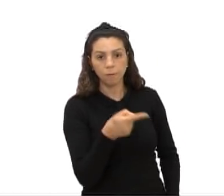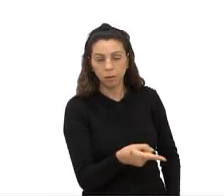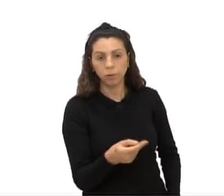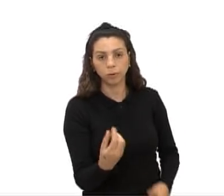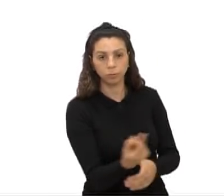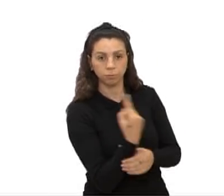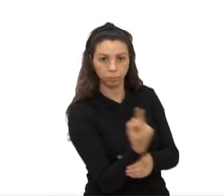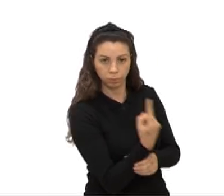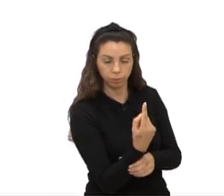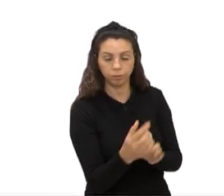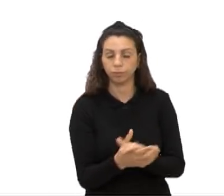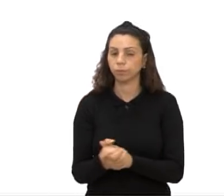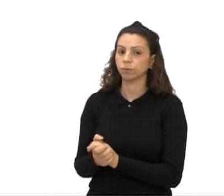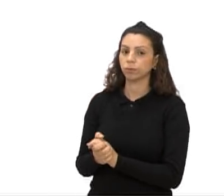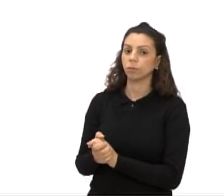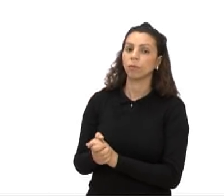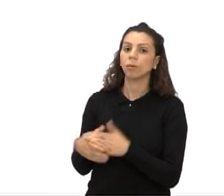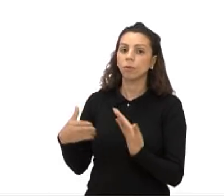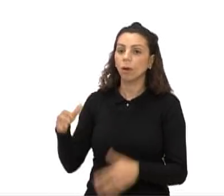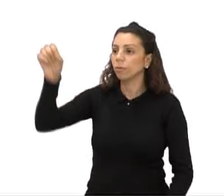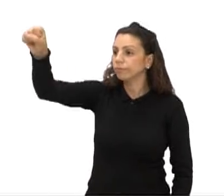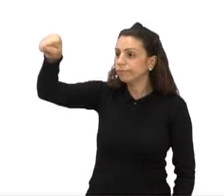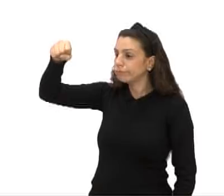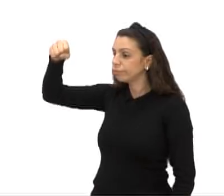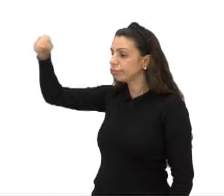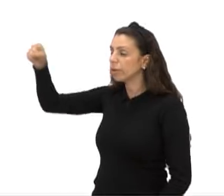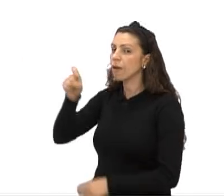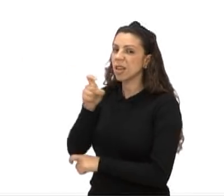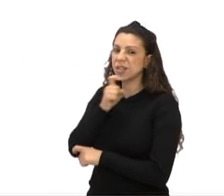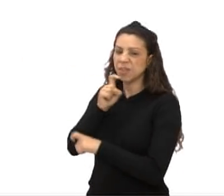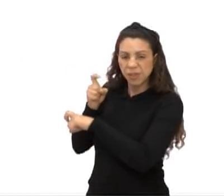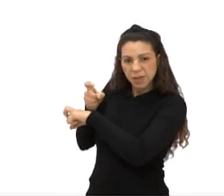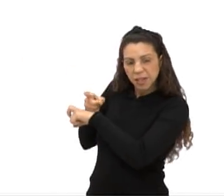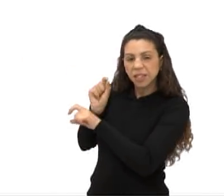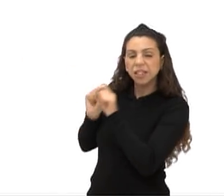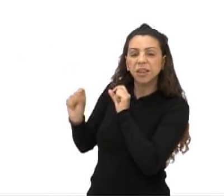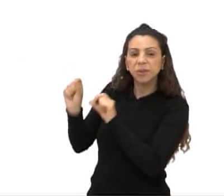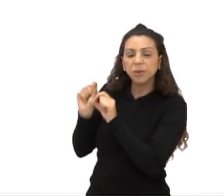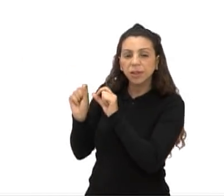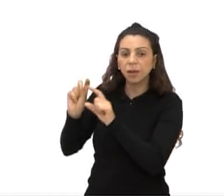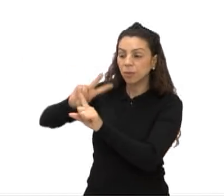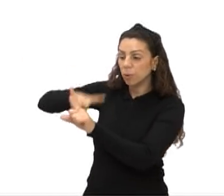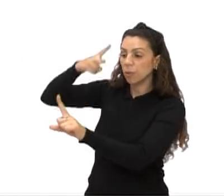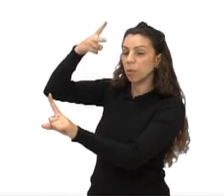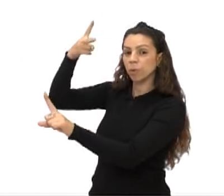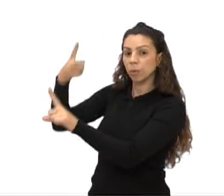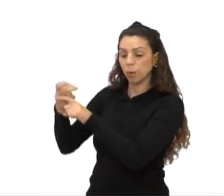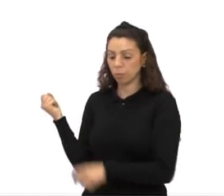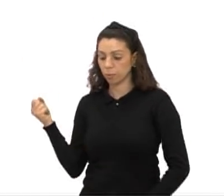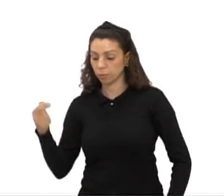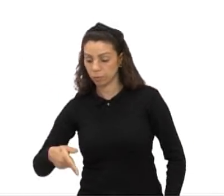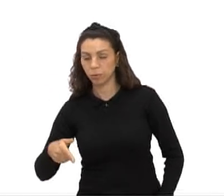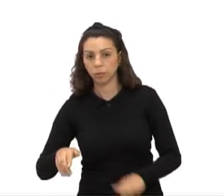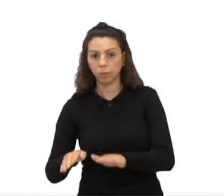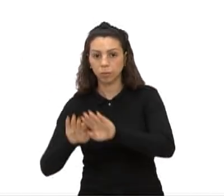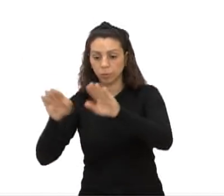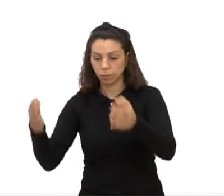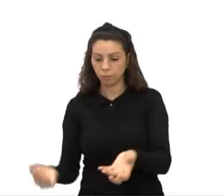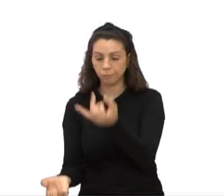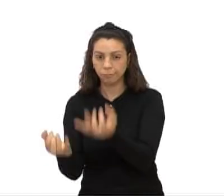3.762. O fogão custou 510 a mais que 5 vezes o preço